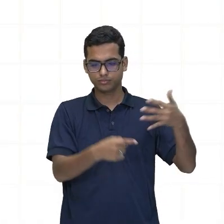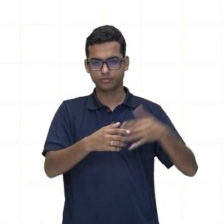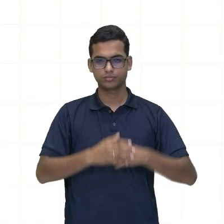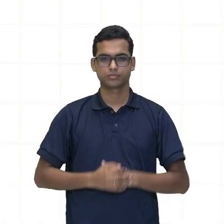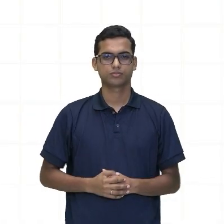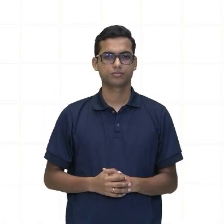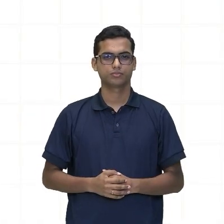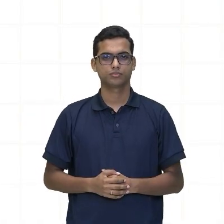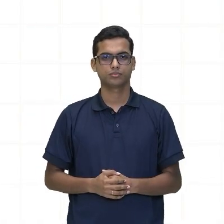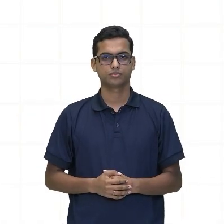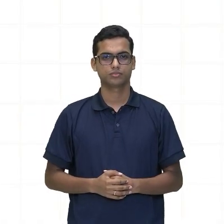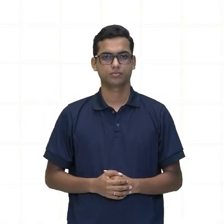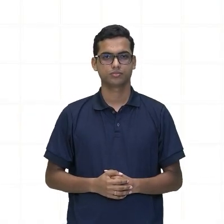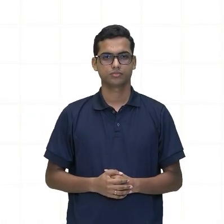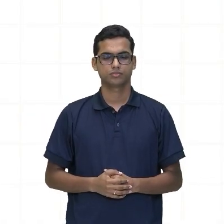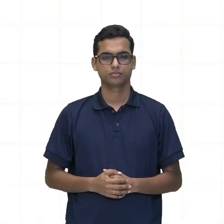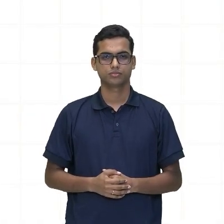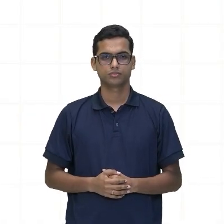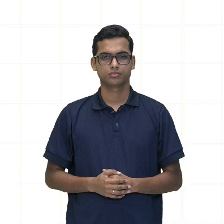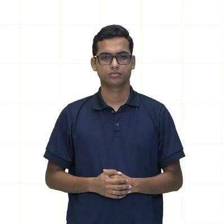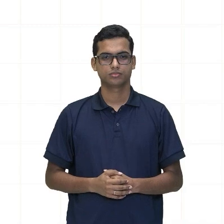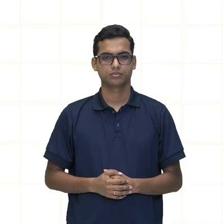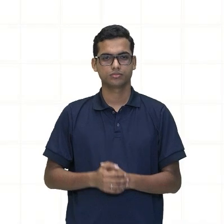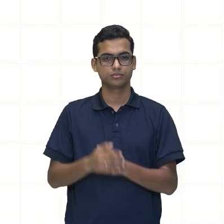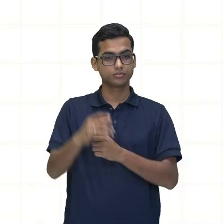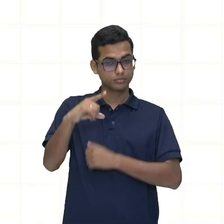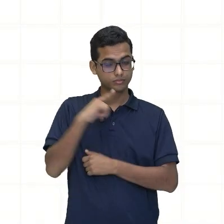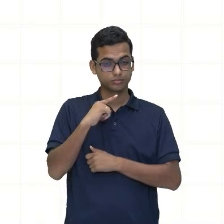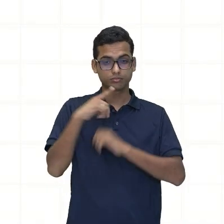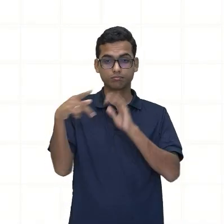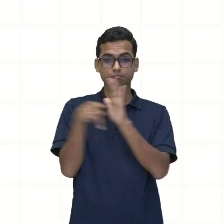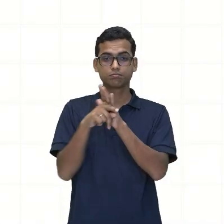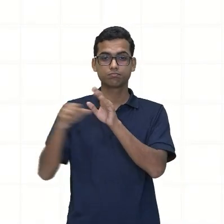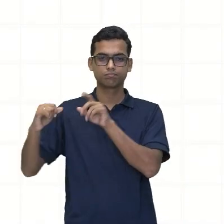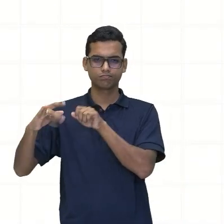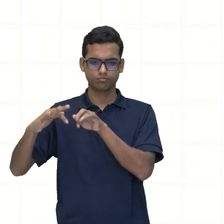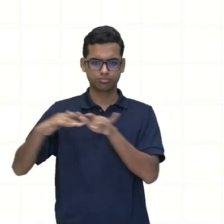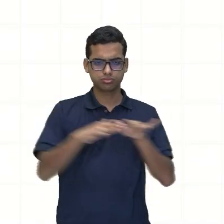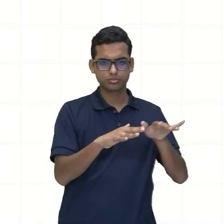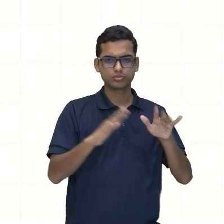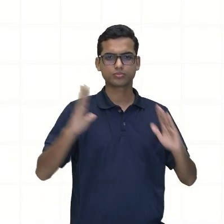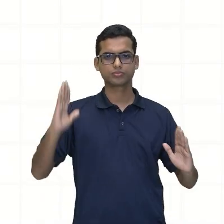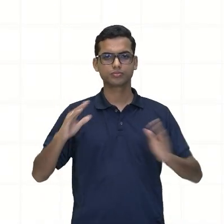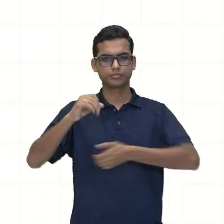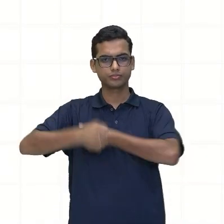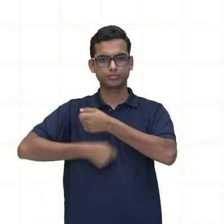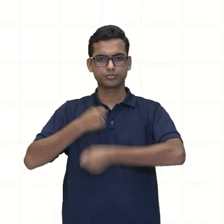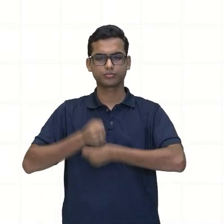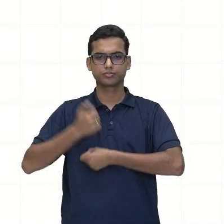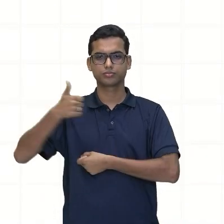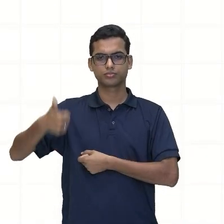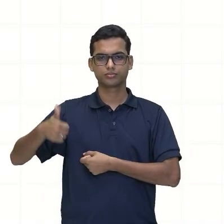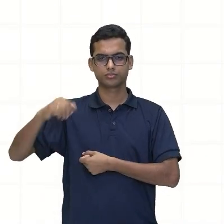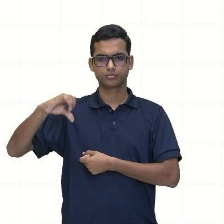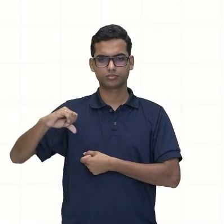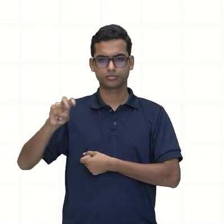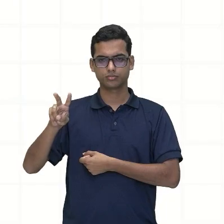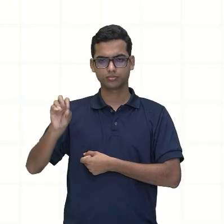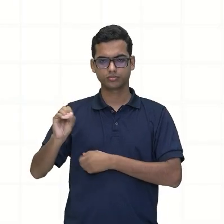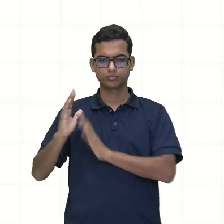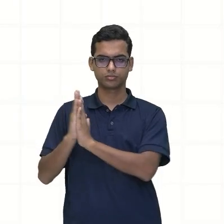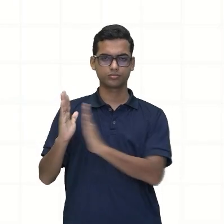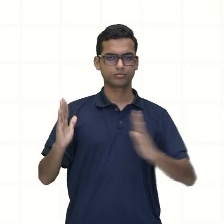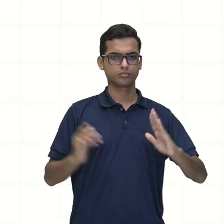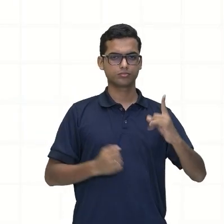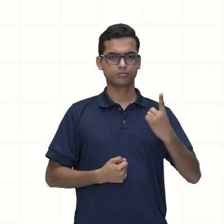aí, olha, as migrações ao longo das décadas de 50 a 1970, e aí nós temos as setas, olha,